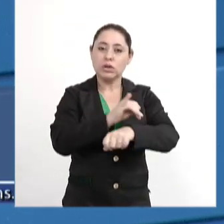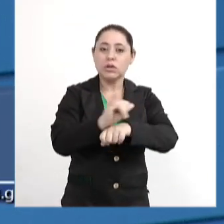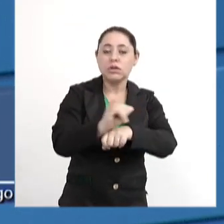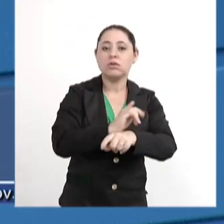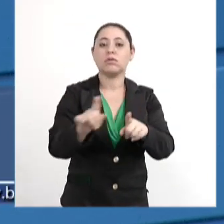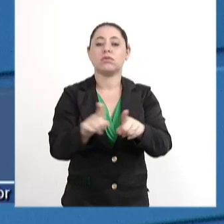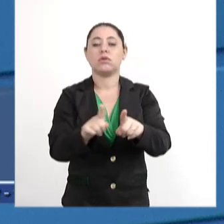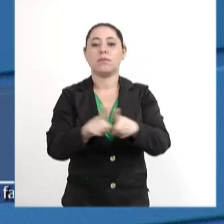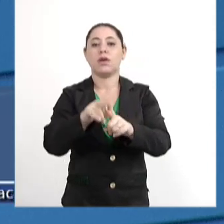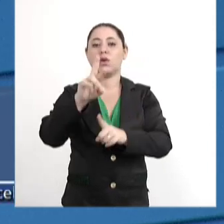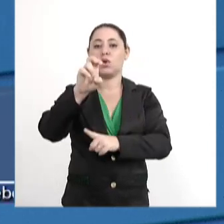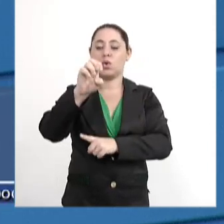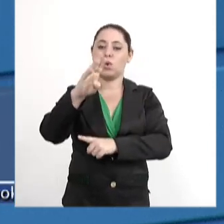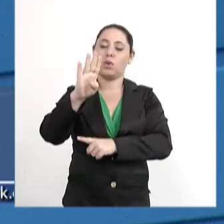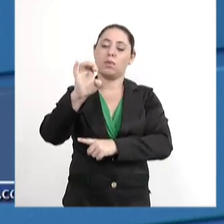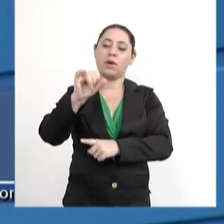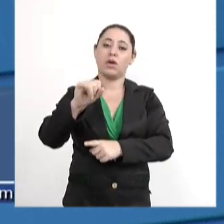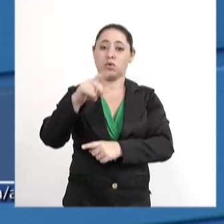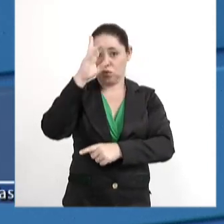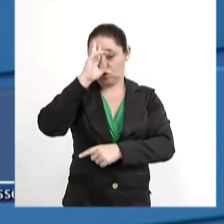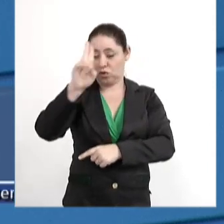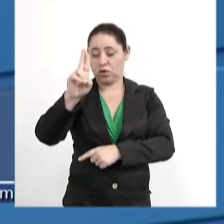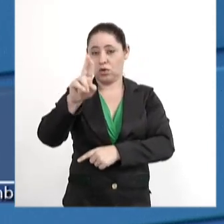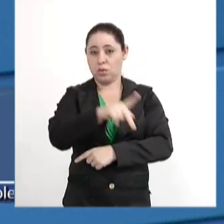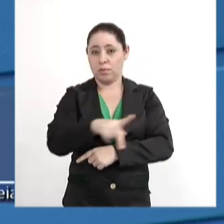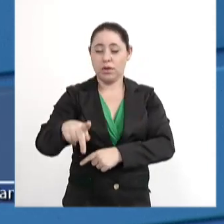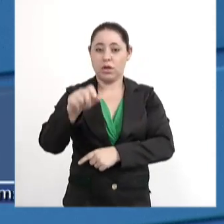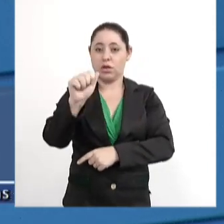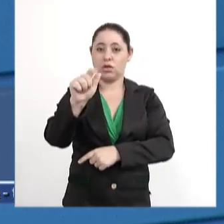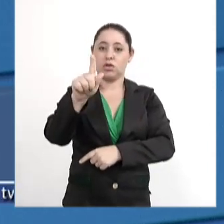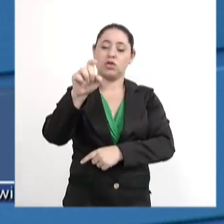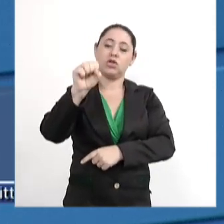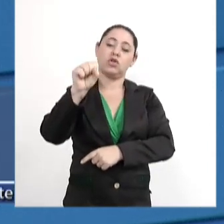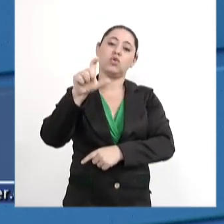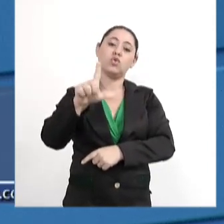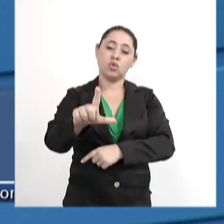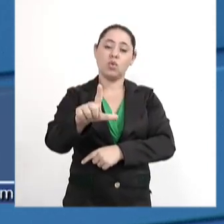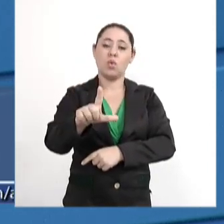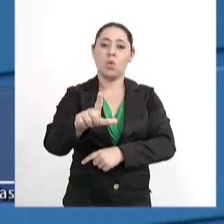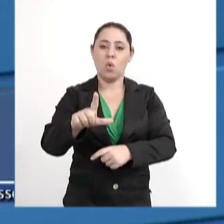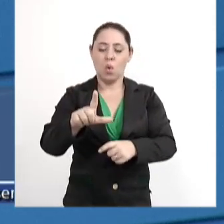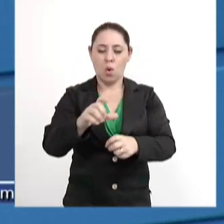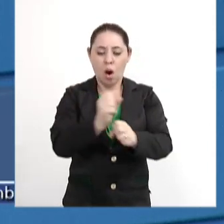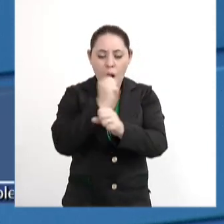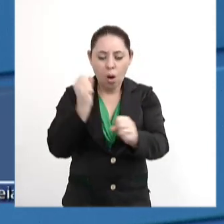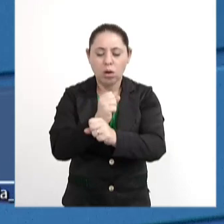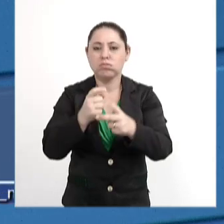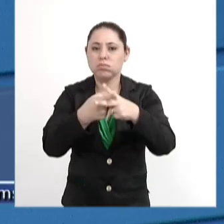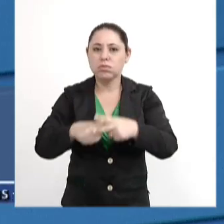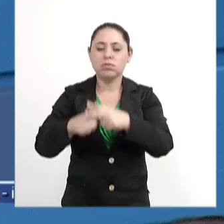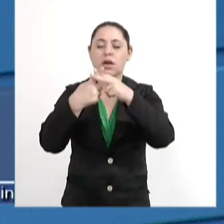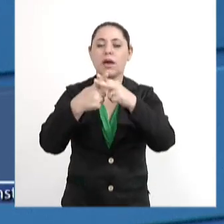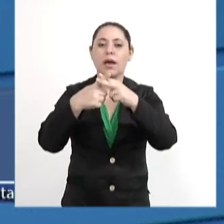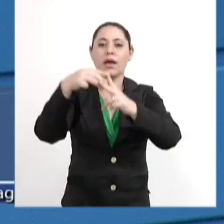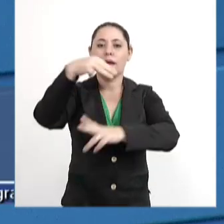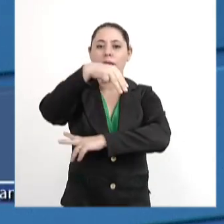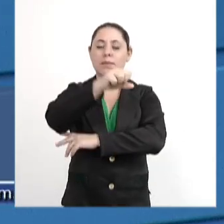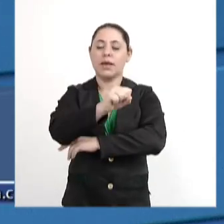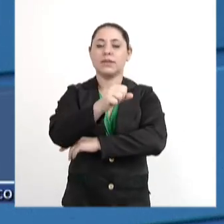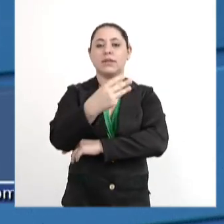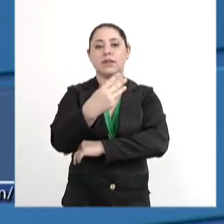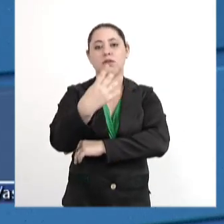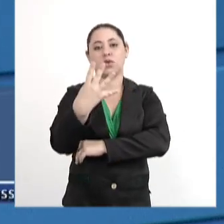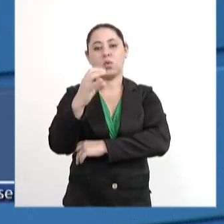Luiz Roberto Martins de Araújo, diretor-presidente da AGESU, solicitando obras de recuperação asfáltica da estrada MS